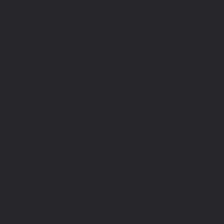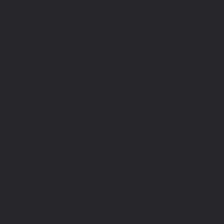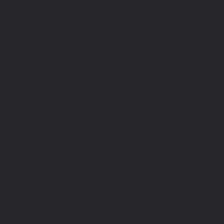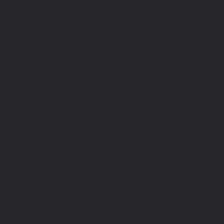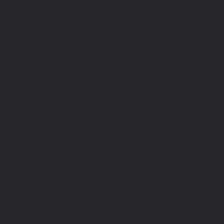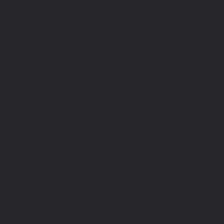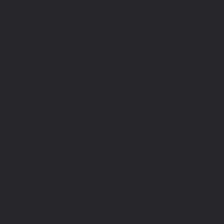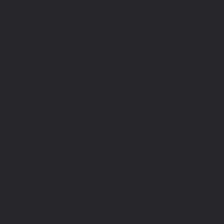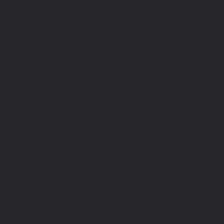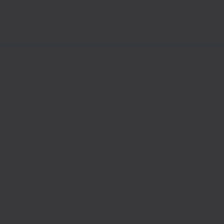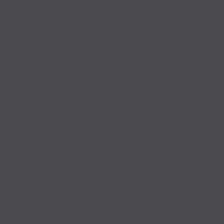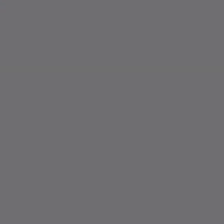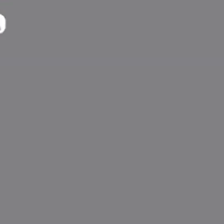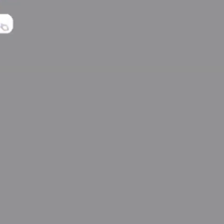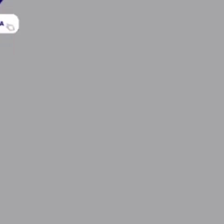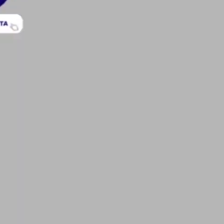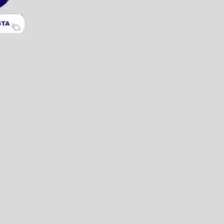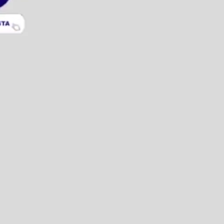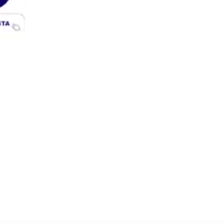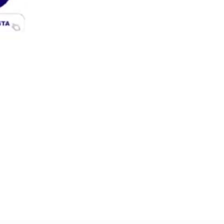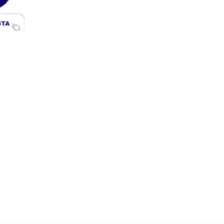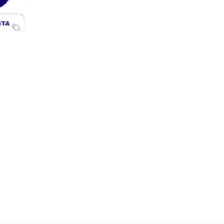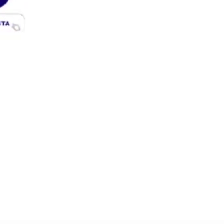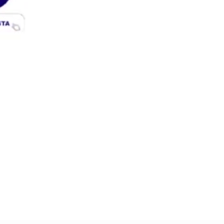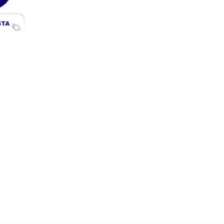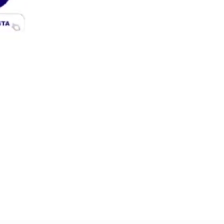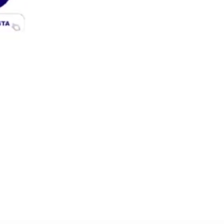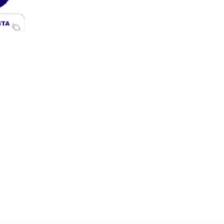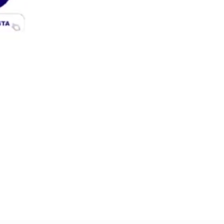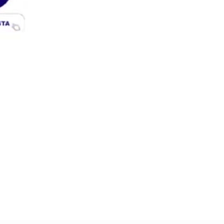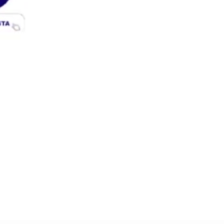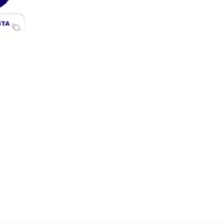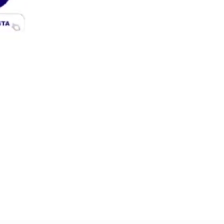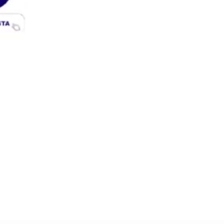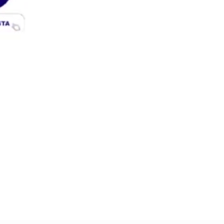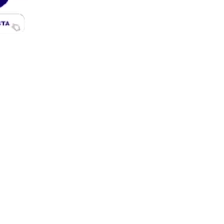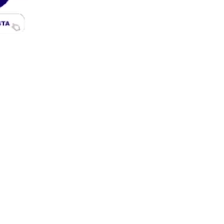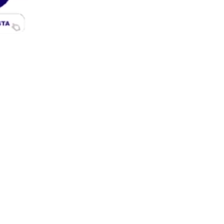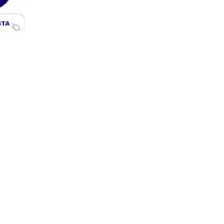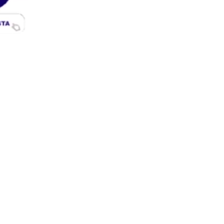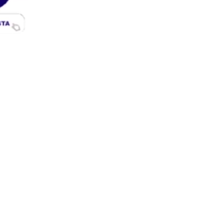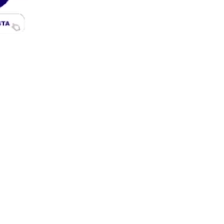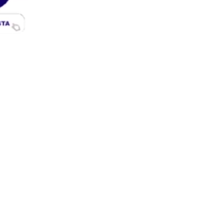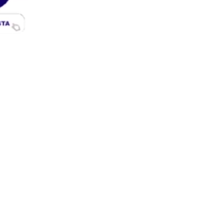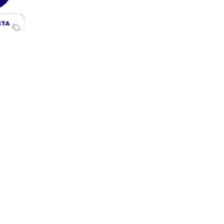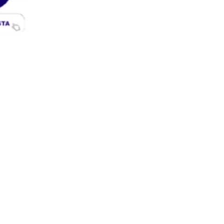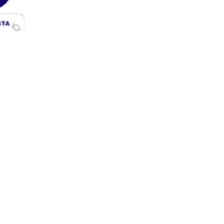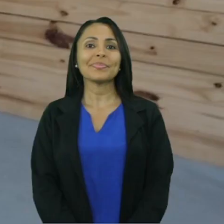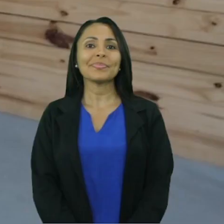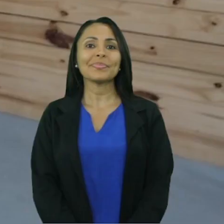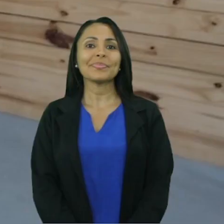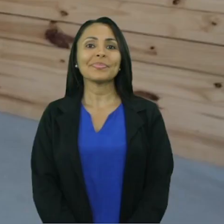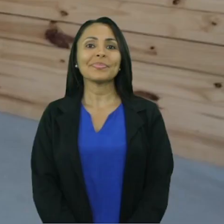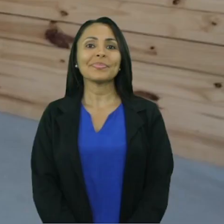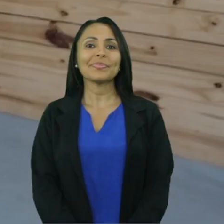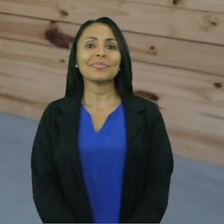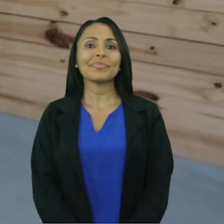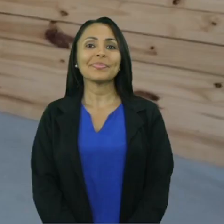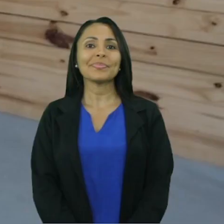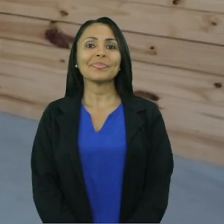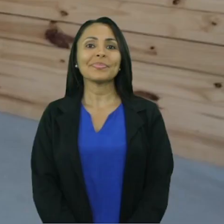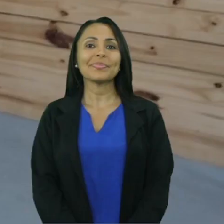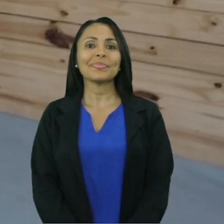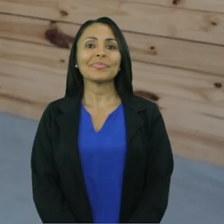Em seguida, surge a logo ETE, Escola Técnica Estadual Professor Antônio Carlos Gomes da Costa. Professor